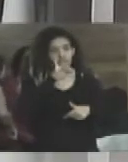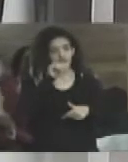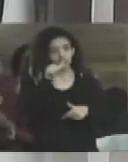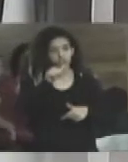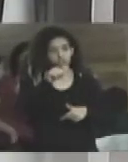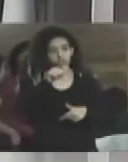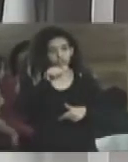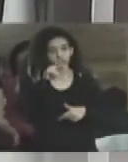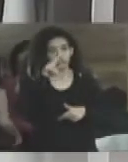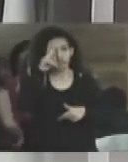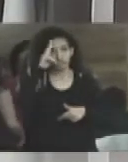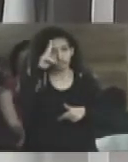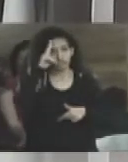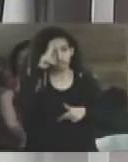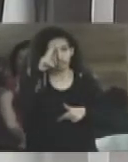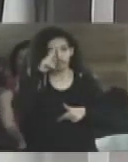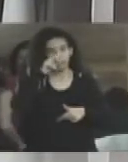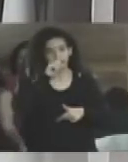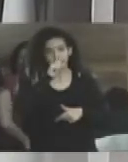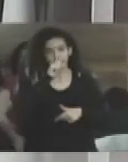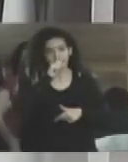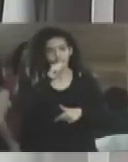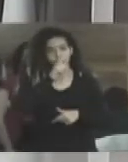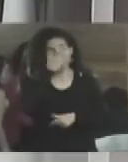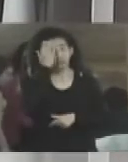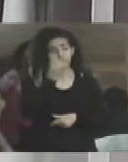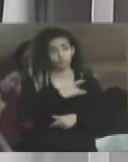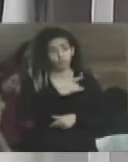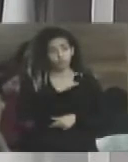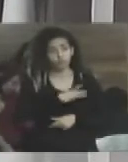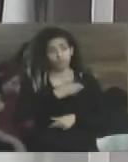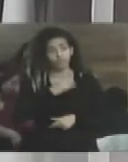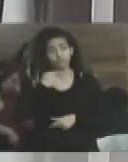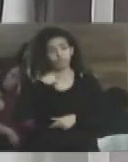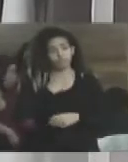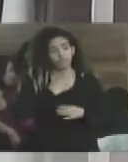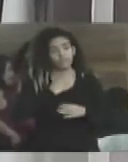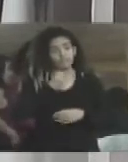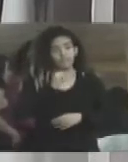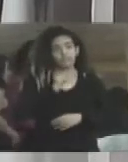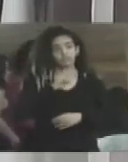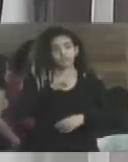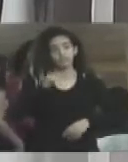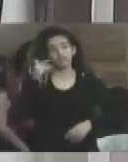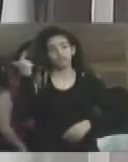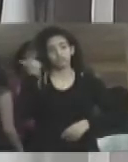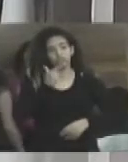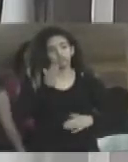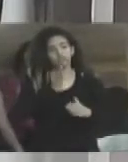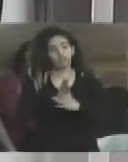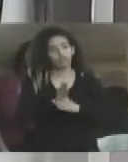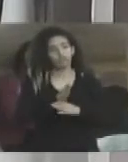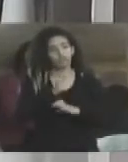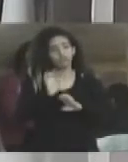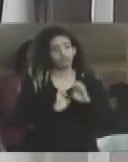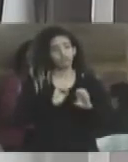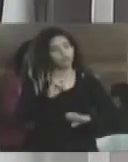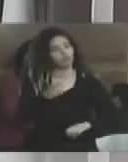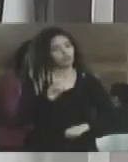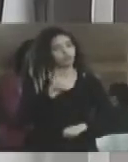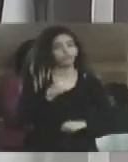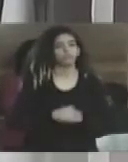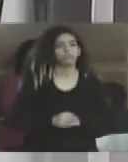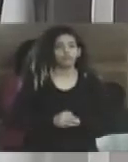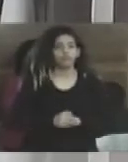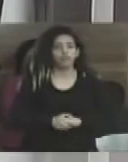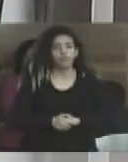com medo, que vai passar o cartão, não vai passar o cartão, caraca, será se é você ou se não você? E que seja nesse dia que leva a esposa, a família, tudo